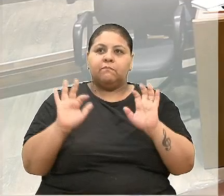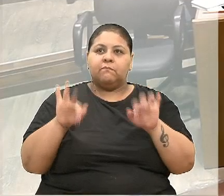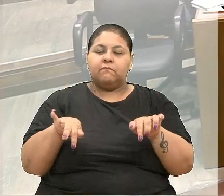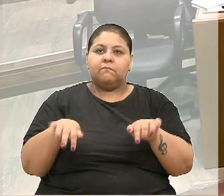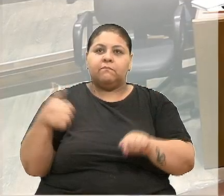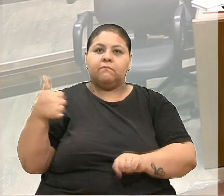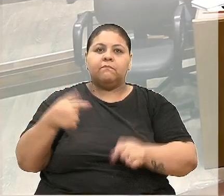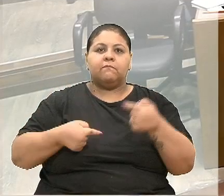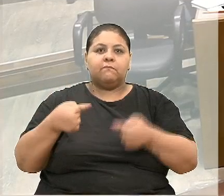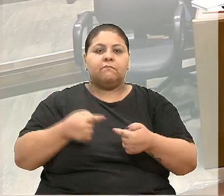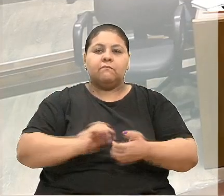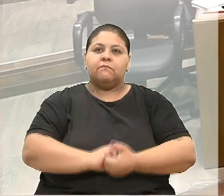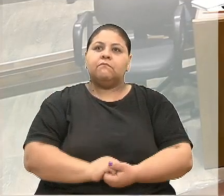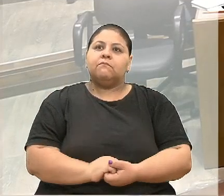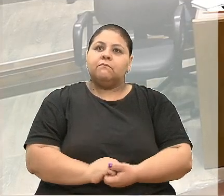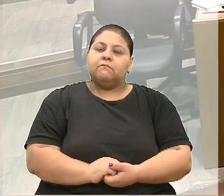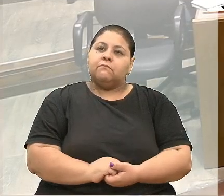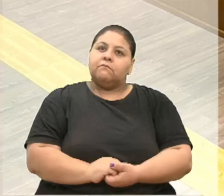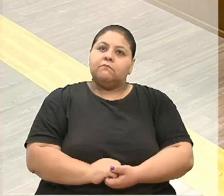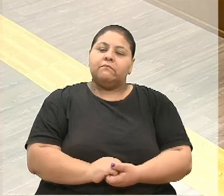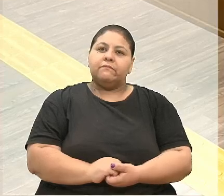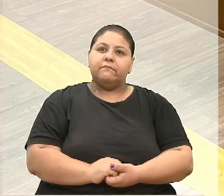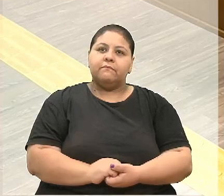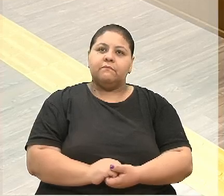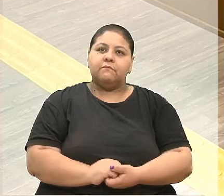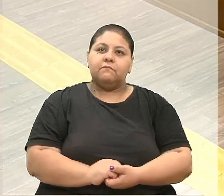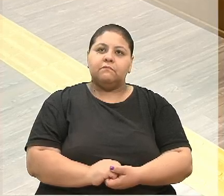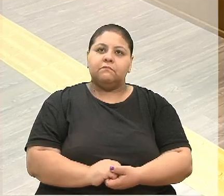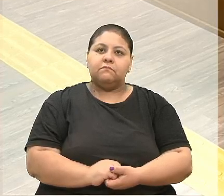Encerrada a primeira discussão.